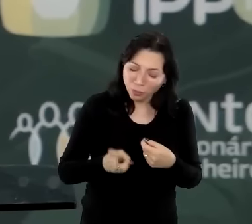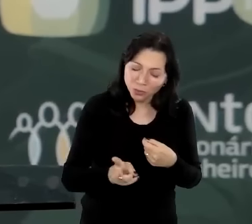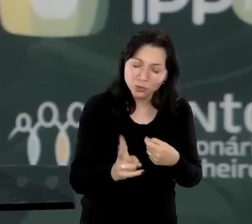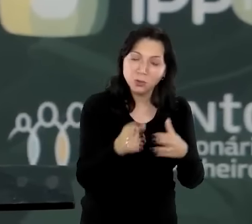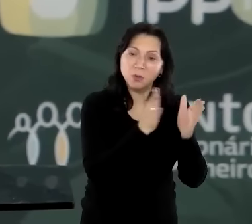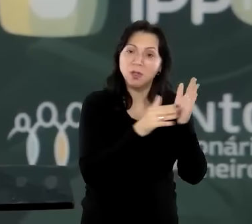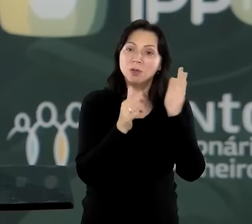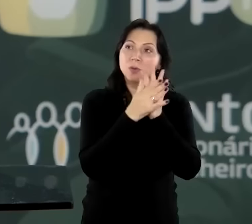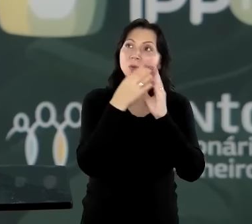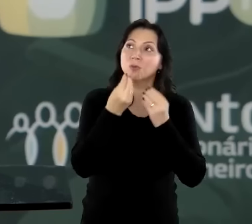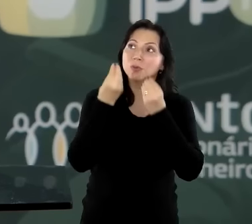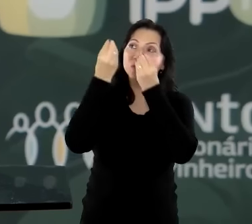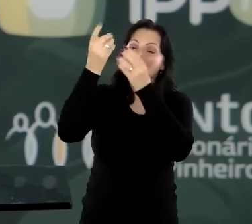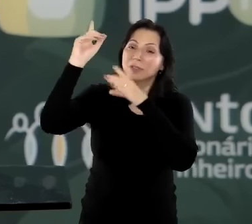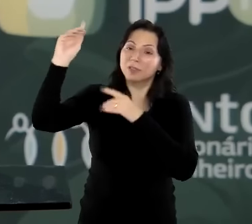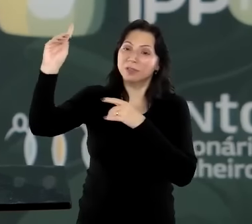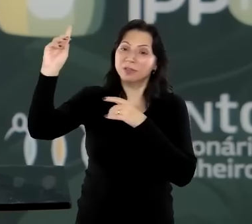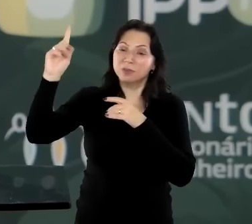Mas ainda,